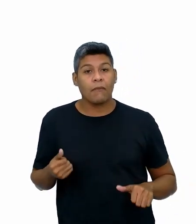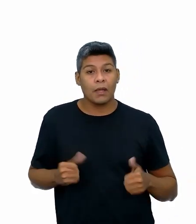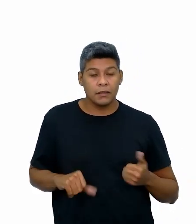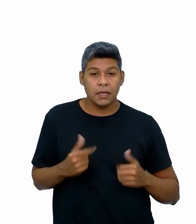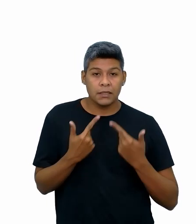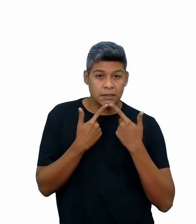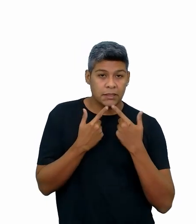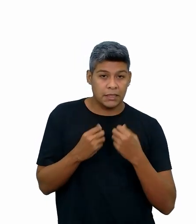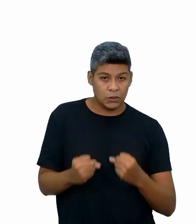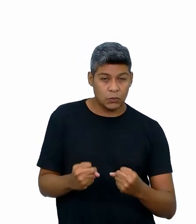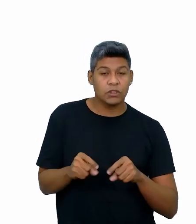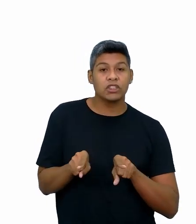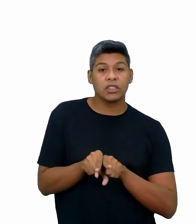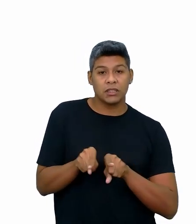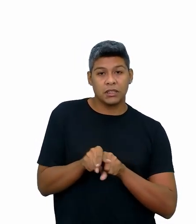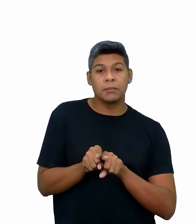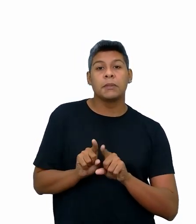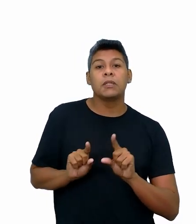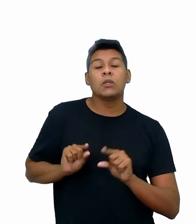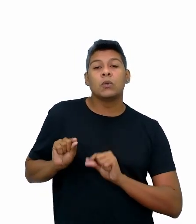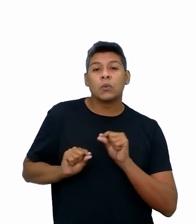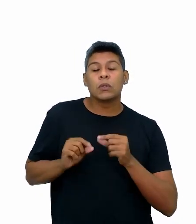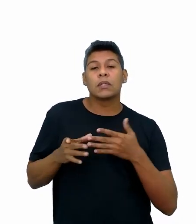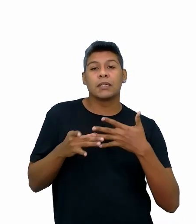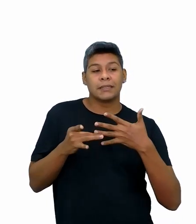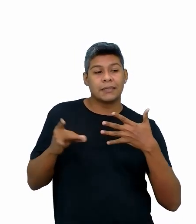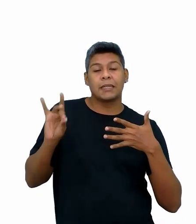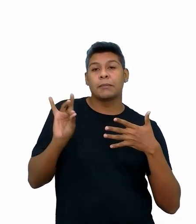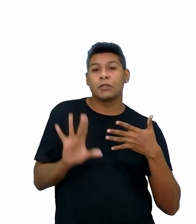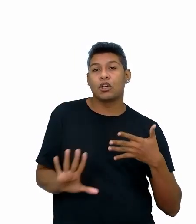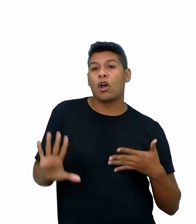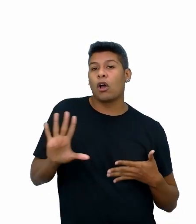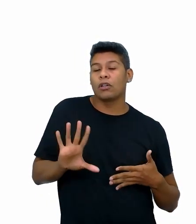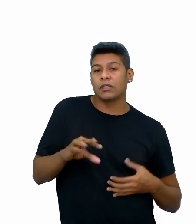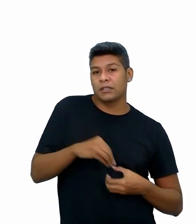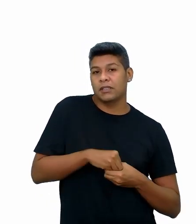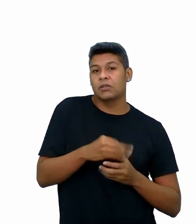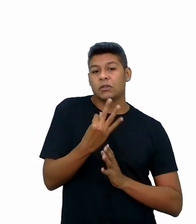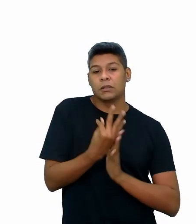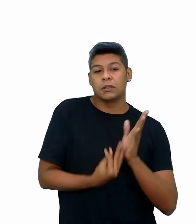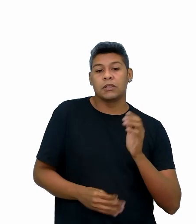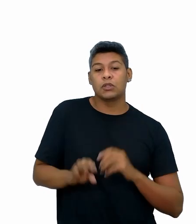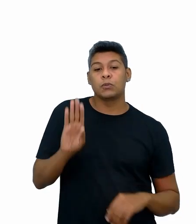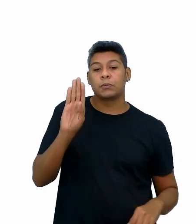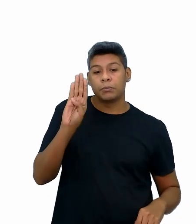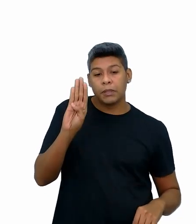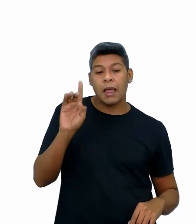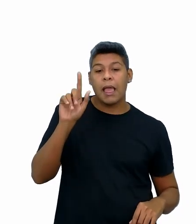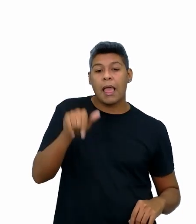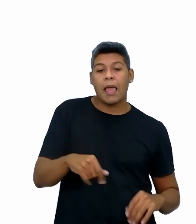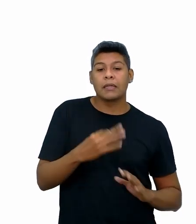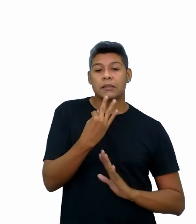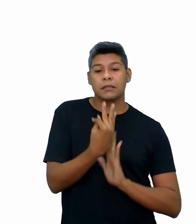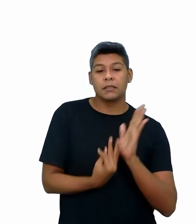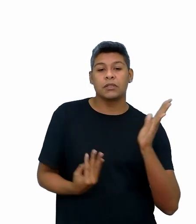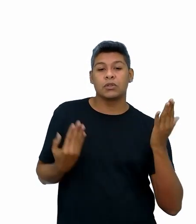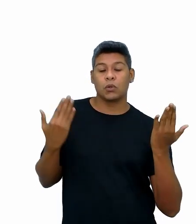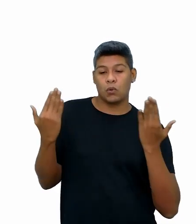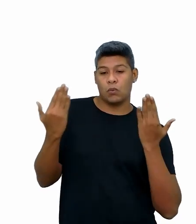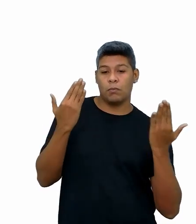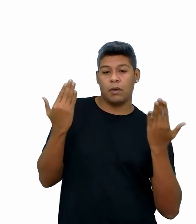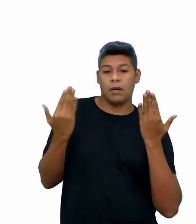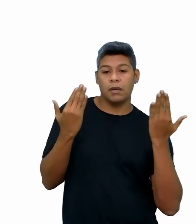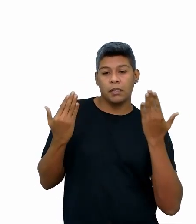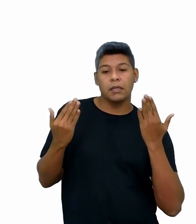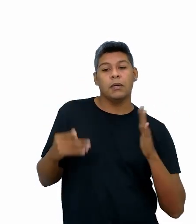e a análise também linguística e semiótica, né, dentro do texto. A letra B. Compare o trecho extraído da notícia